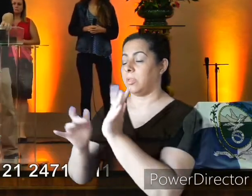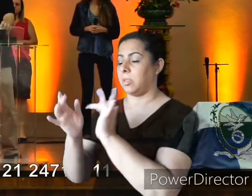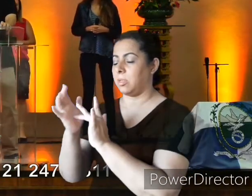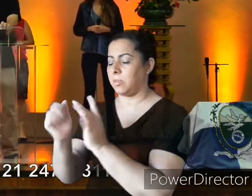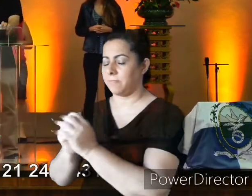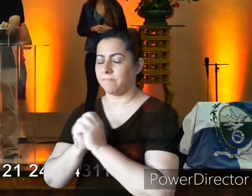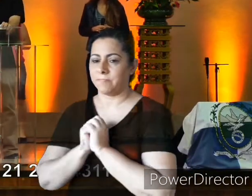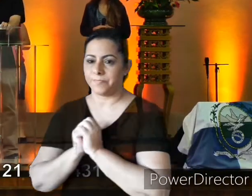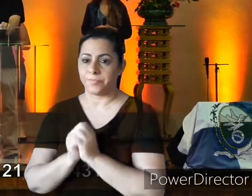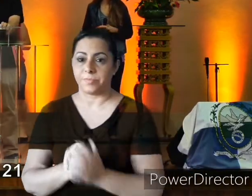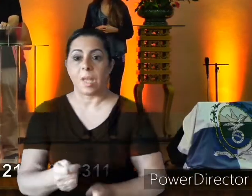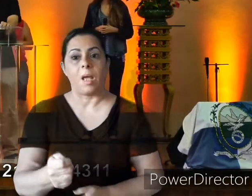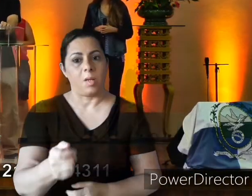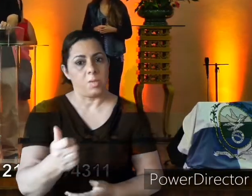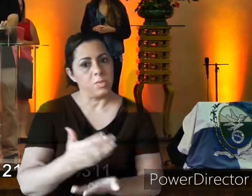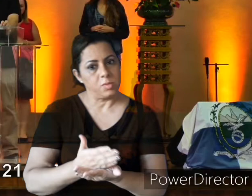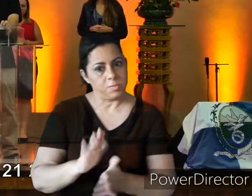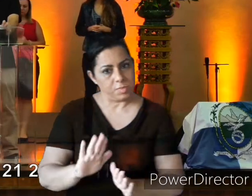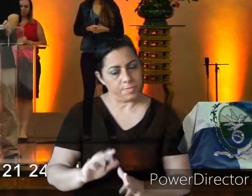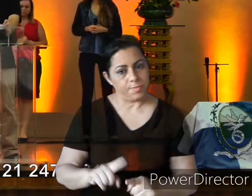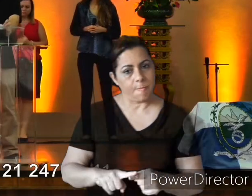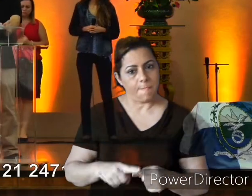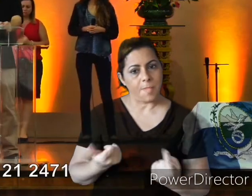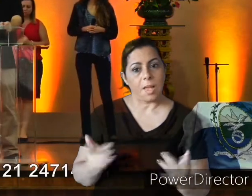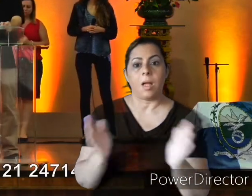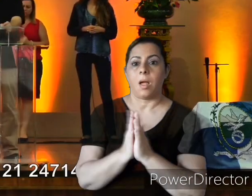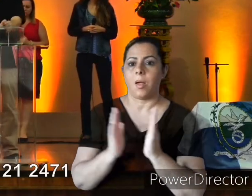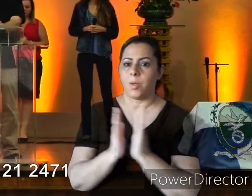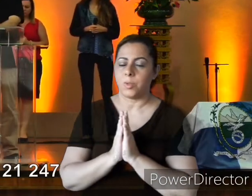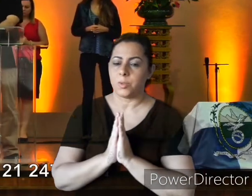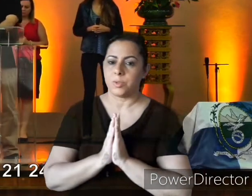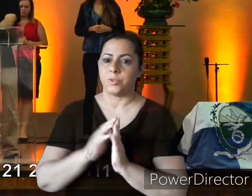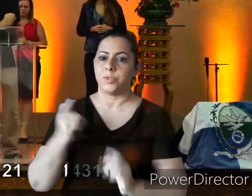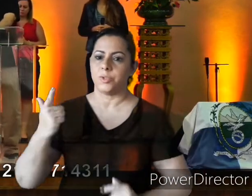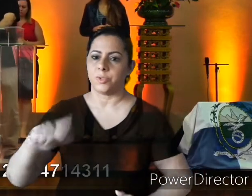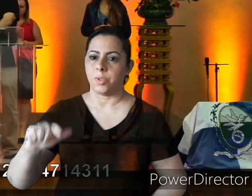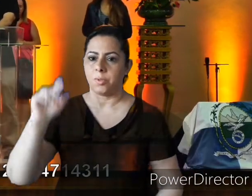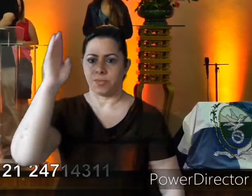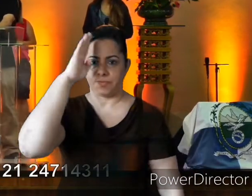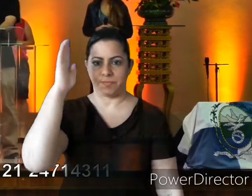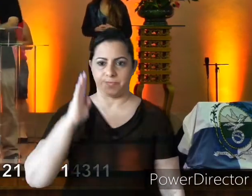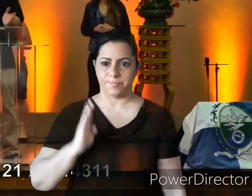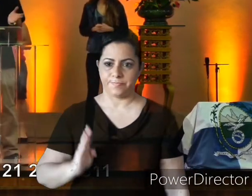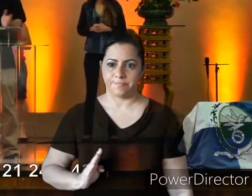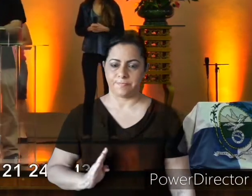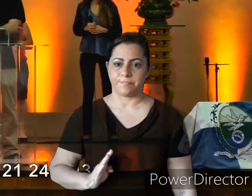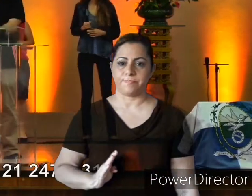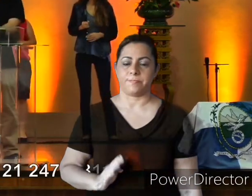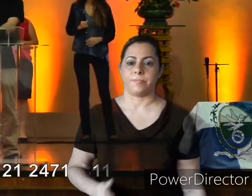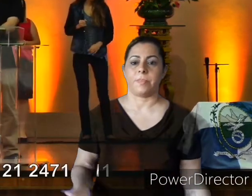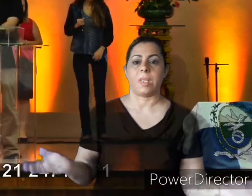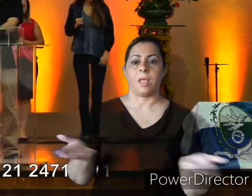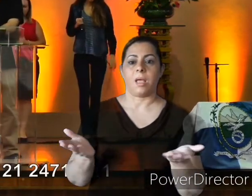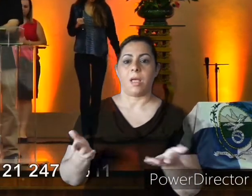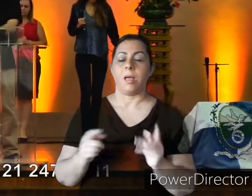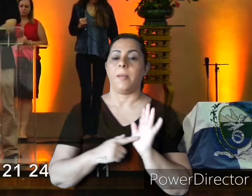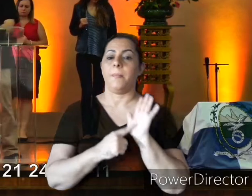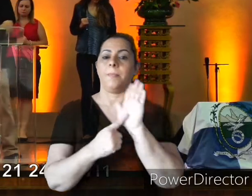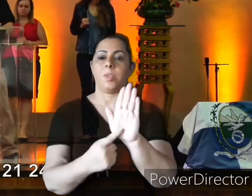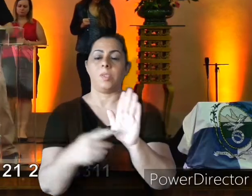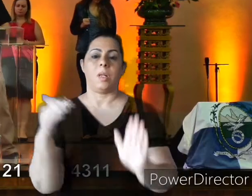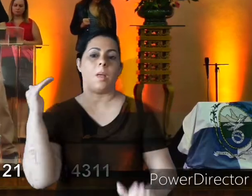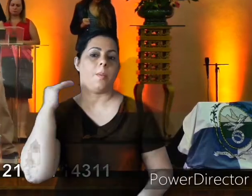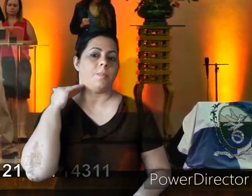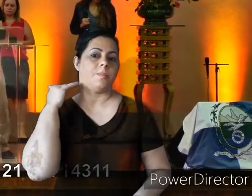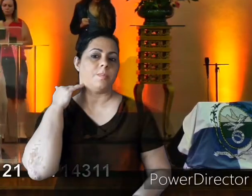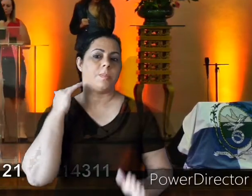telinha as contas da igreja. Não estamos aqui para pedir dinheiro. Não preciso nem dizer que não estamos aqui